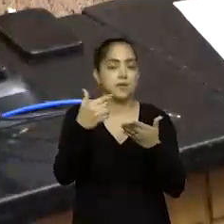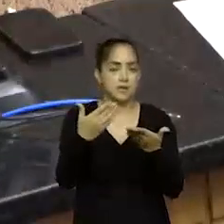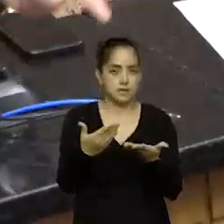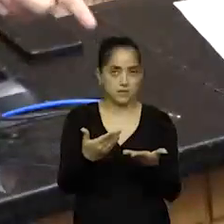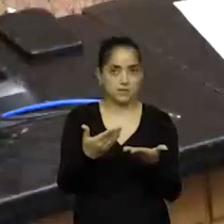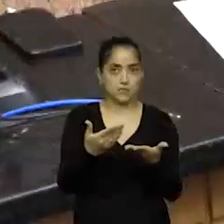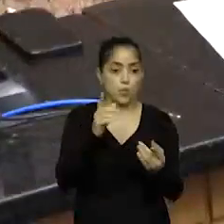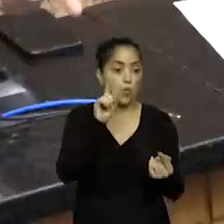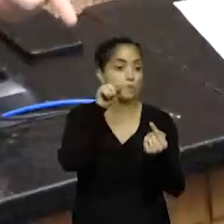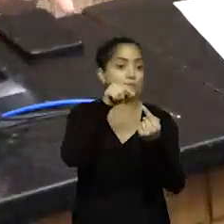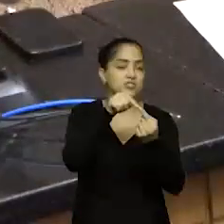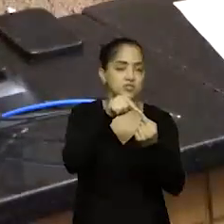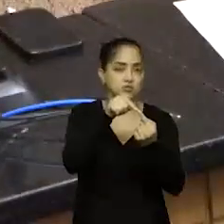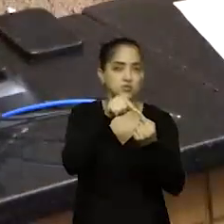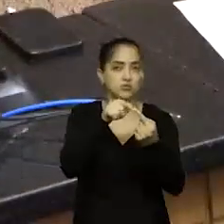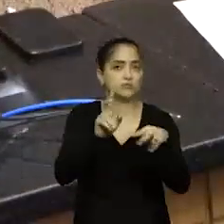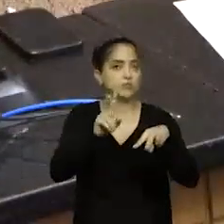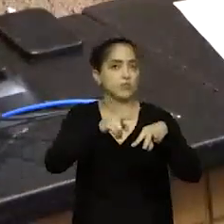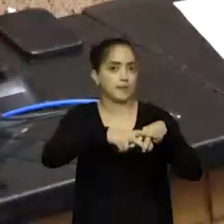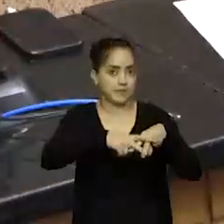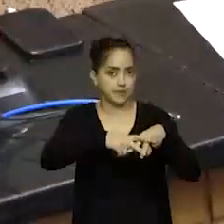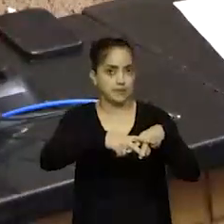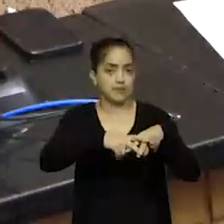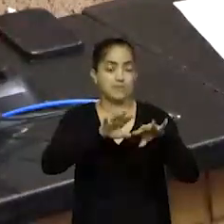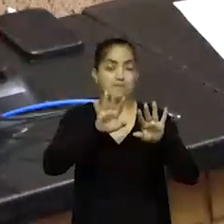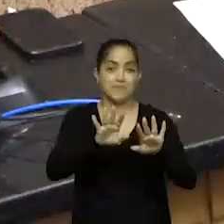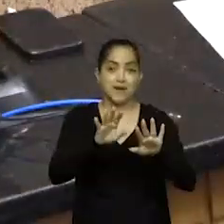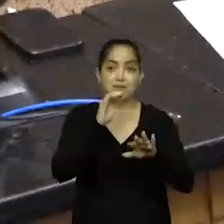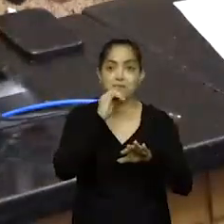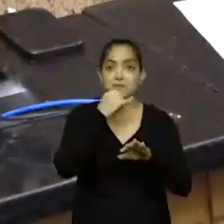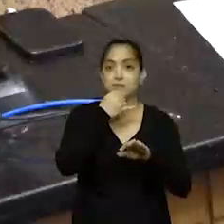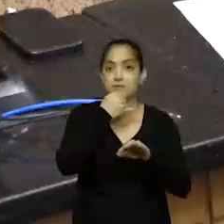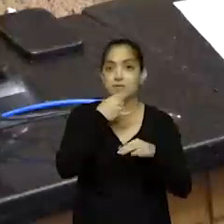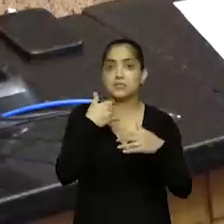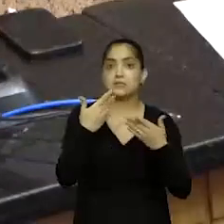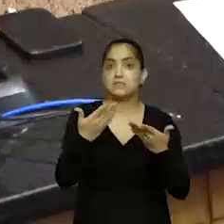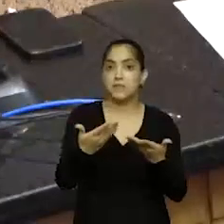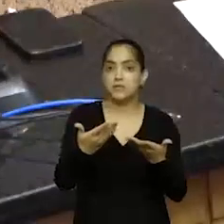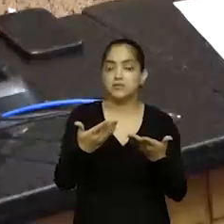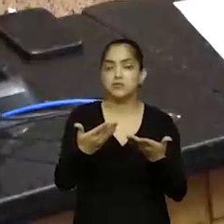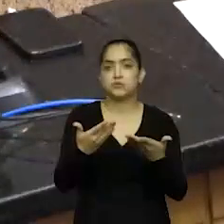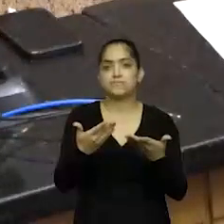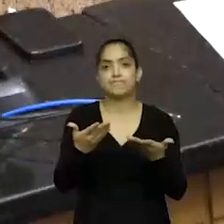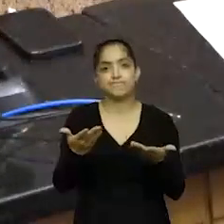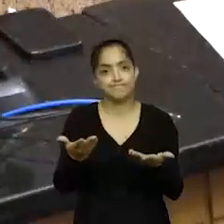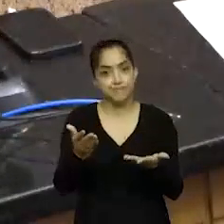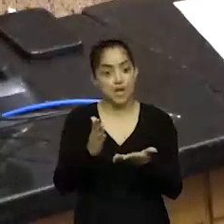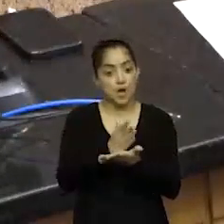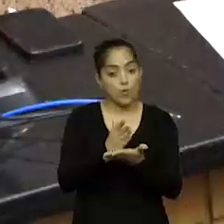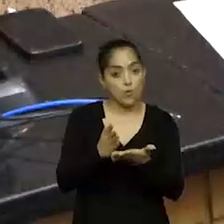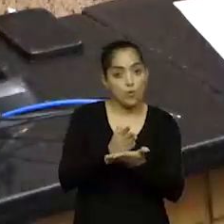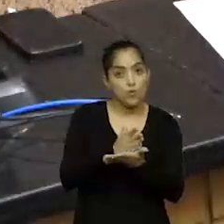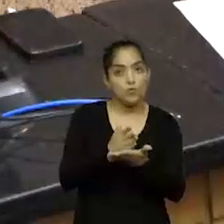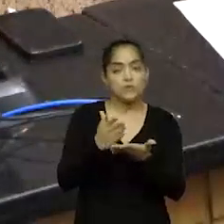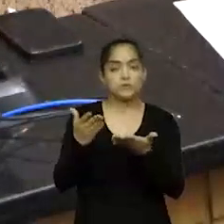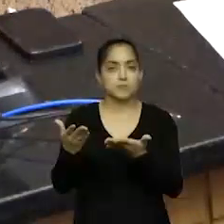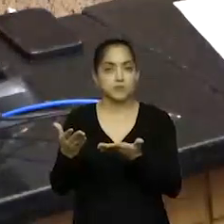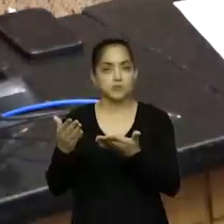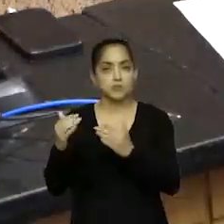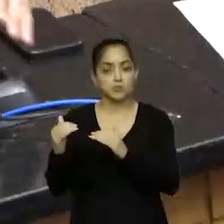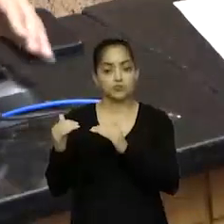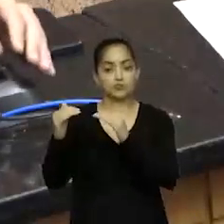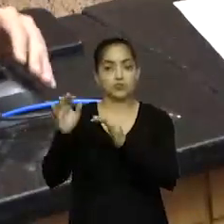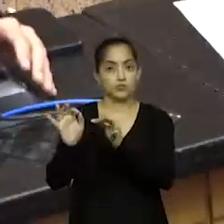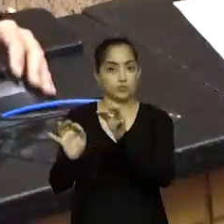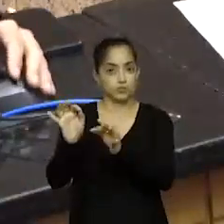Esse é o primeiro objetivo da prisão. Infelizmente, para alguns elementos do judiciário, que, diga-se